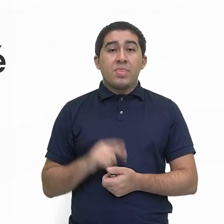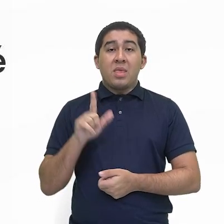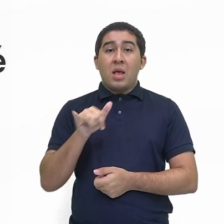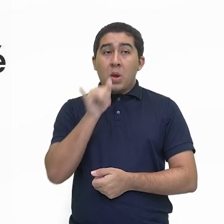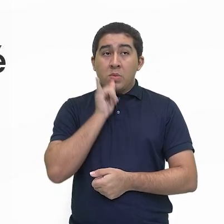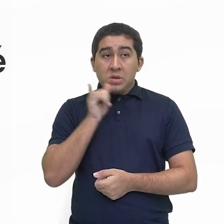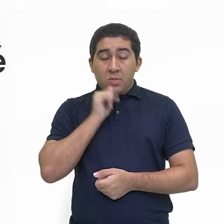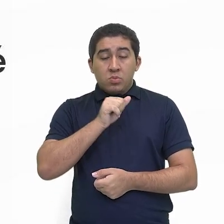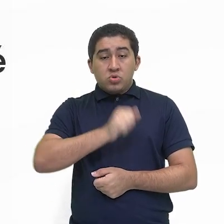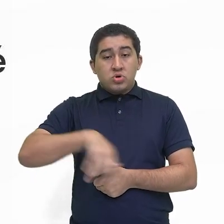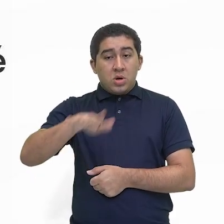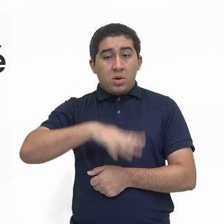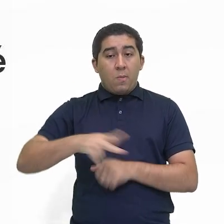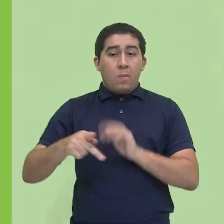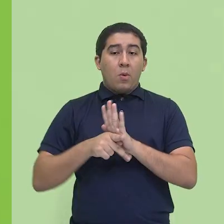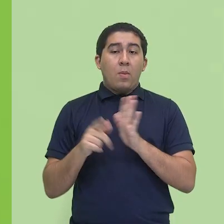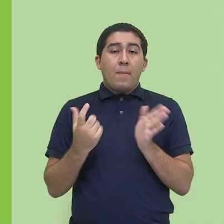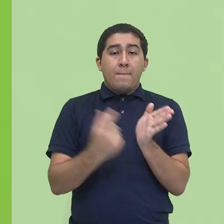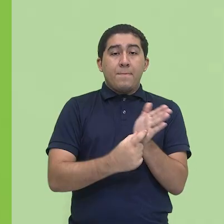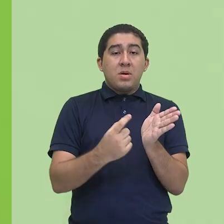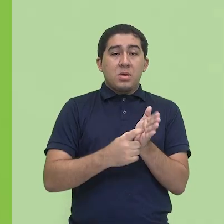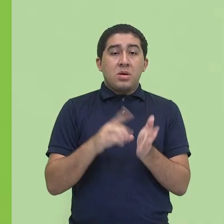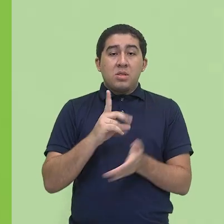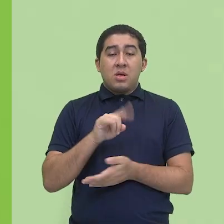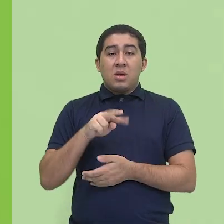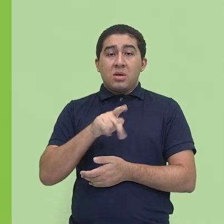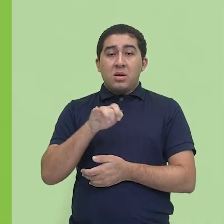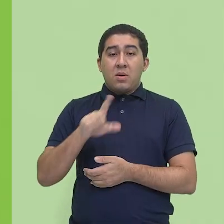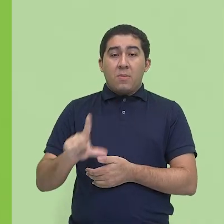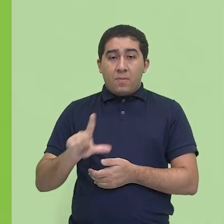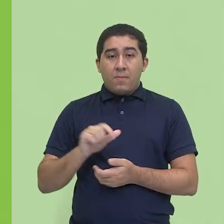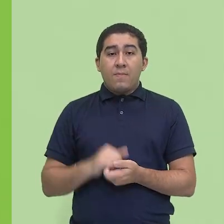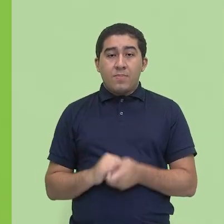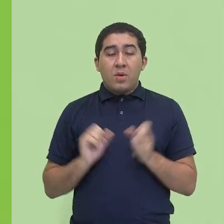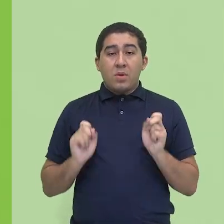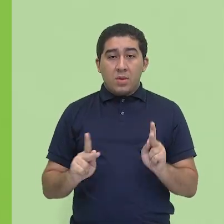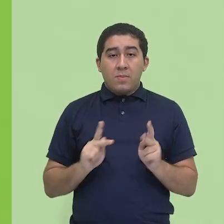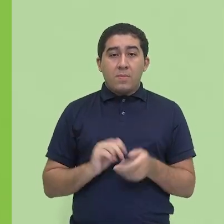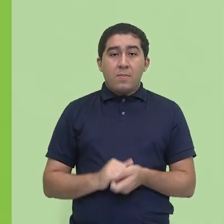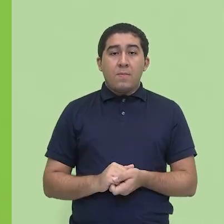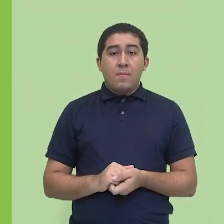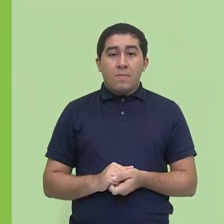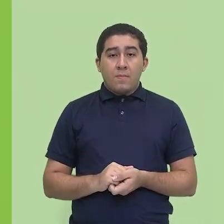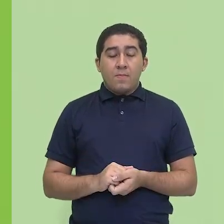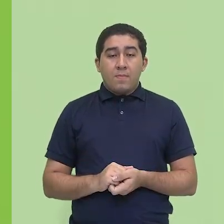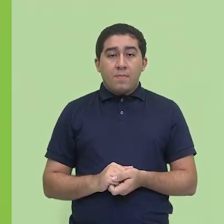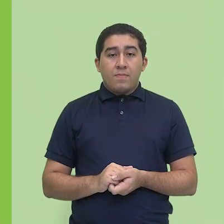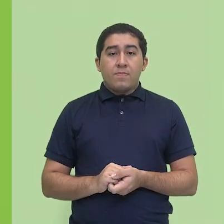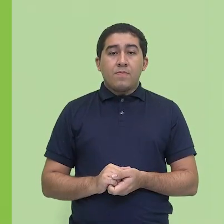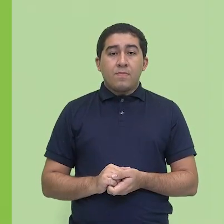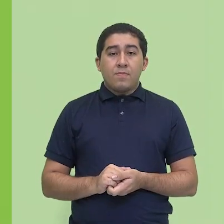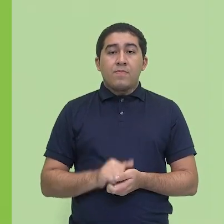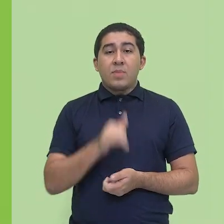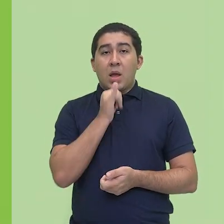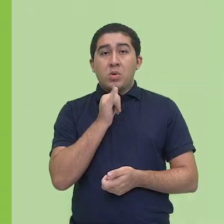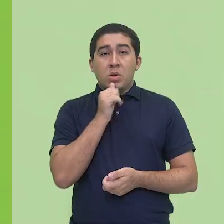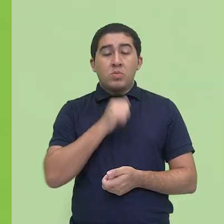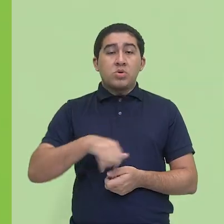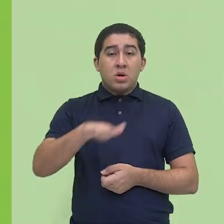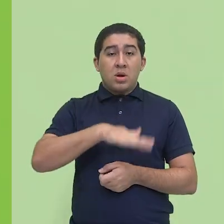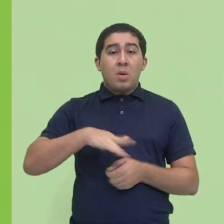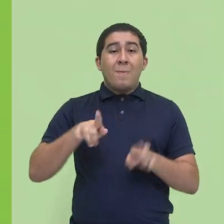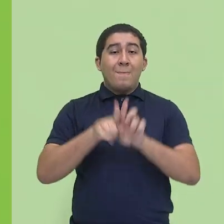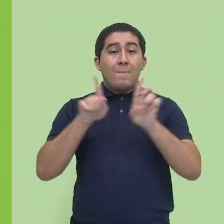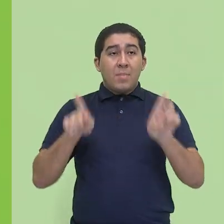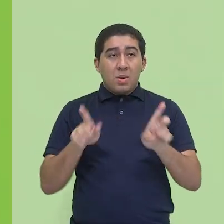exemplo geral para a pilha de Daniell, tá? É um exemplo geral para a pilha de Daniell,